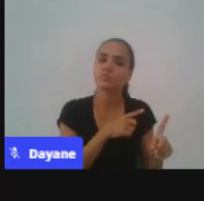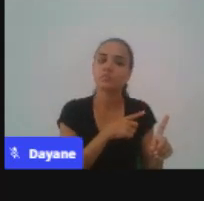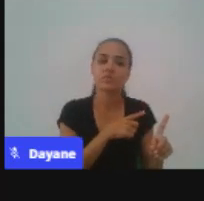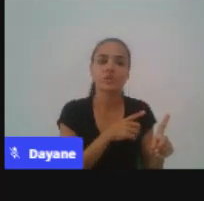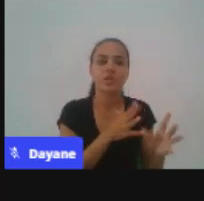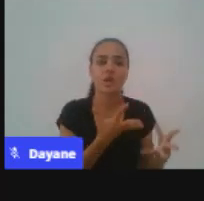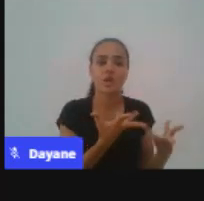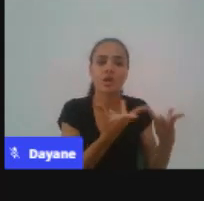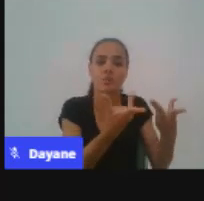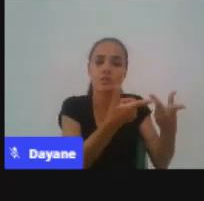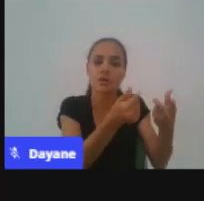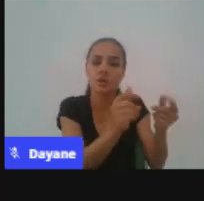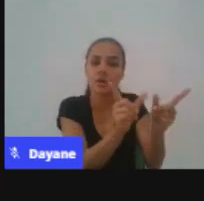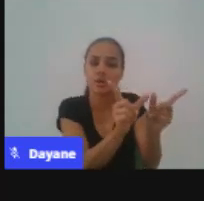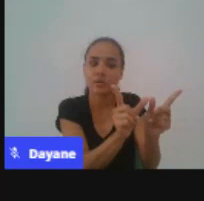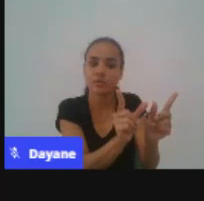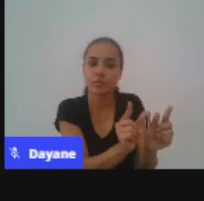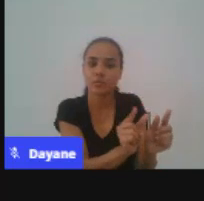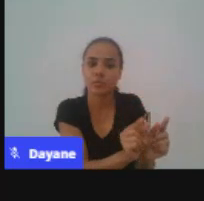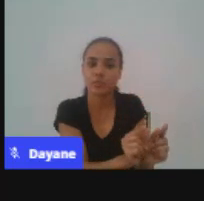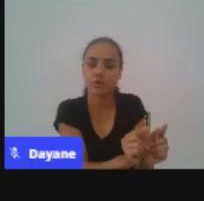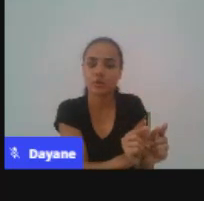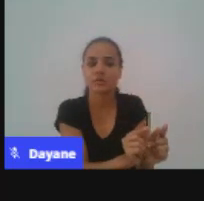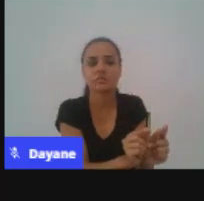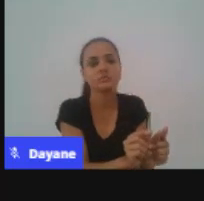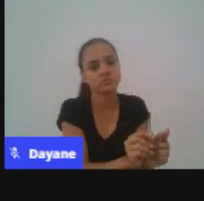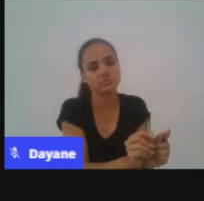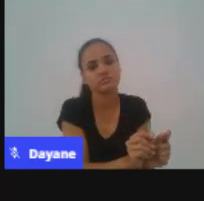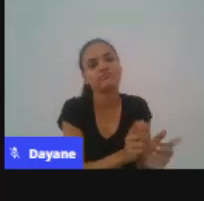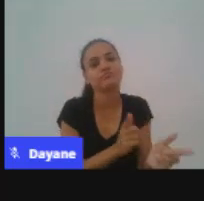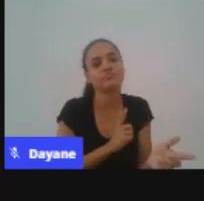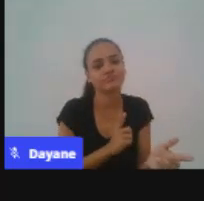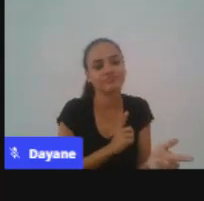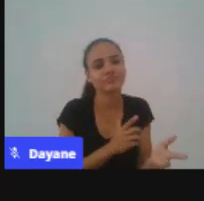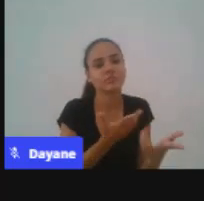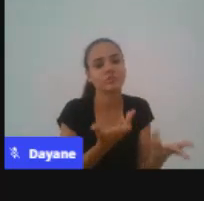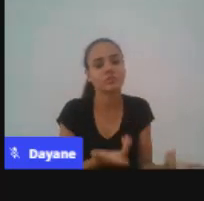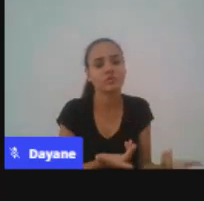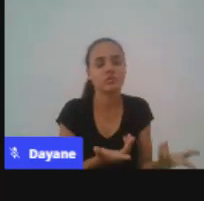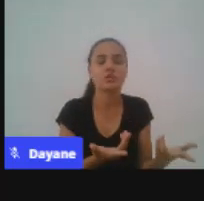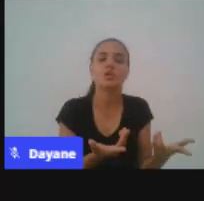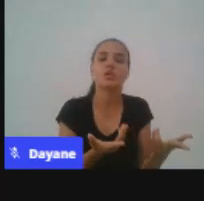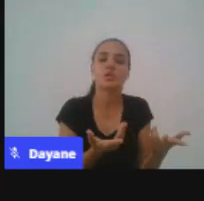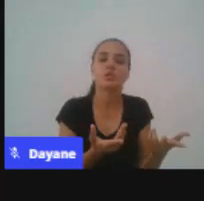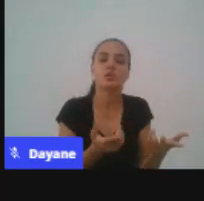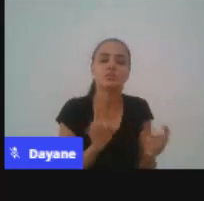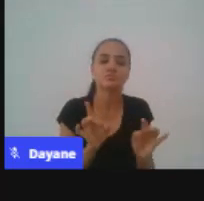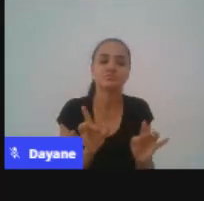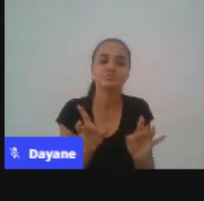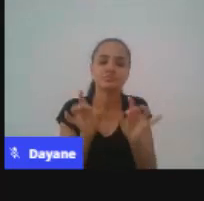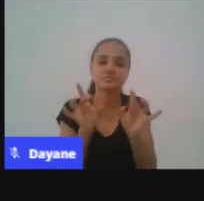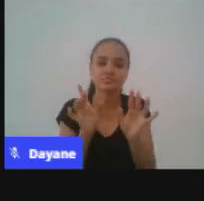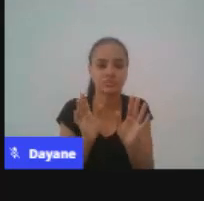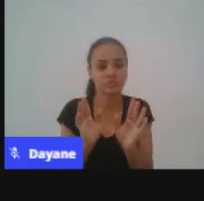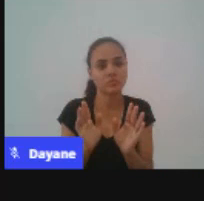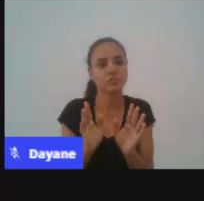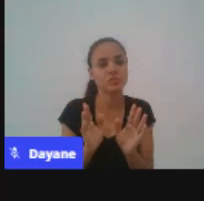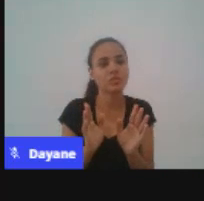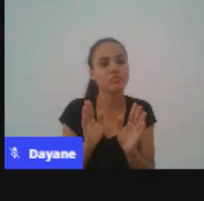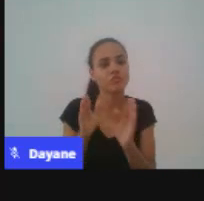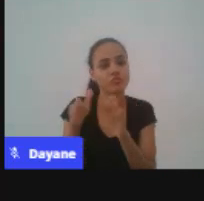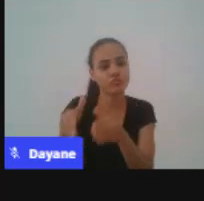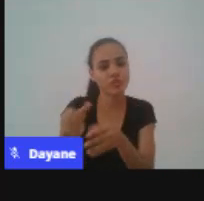que trabalhar. É óbvio que isso é específico para esse ano, né? E um outro fato que nós temos é o caderno de